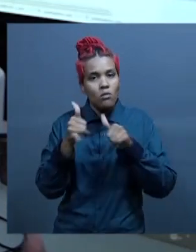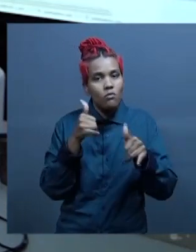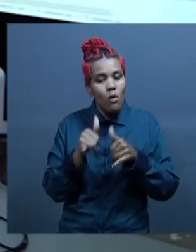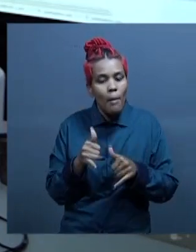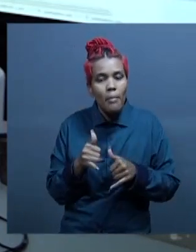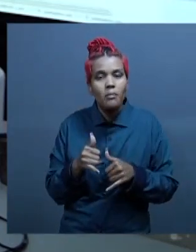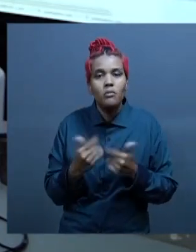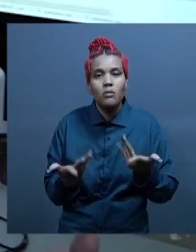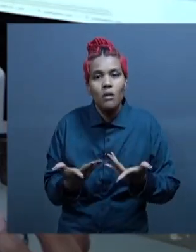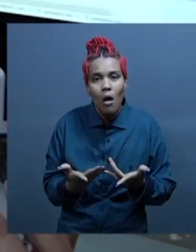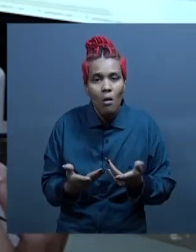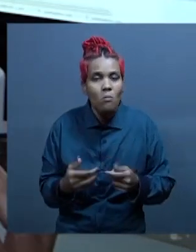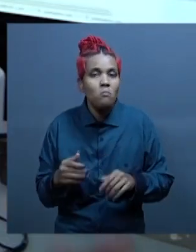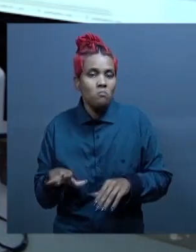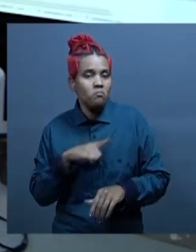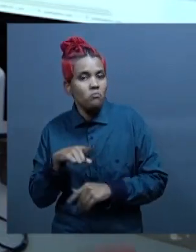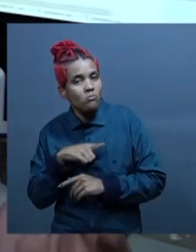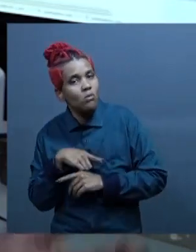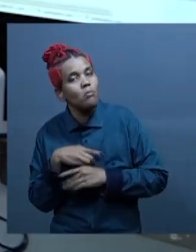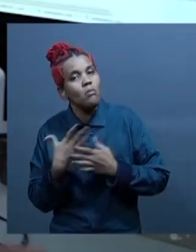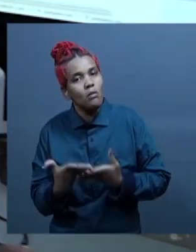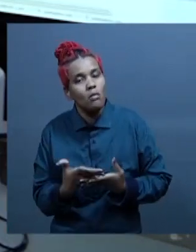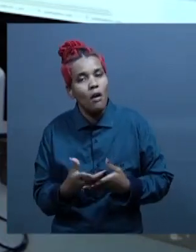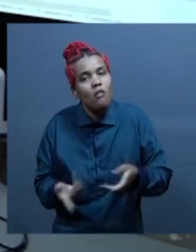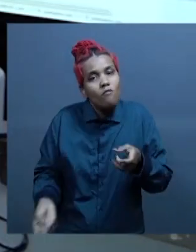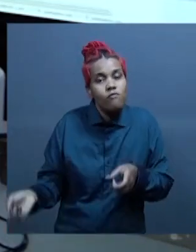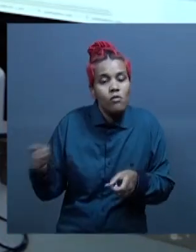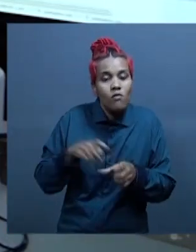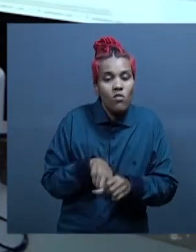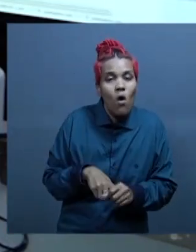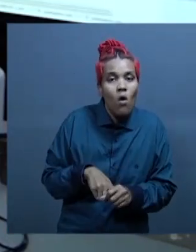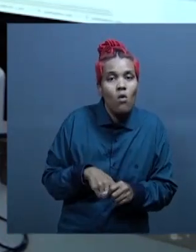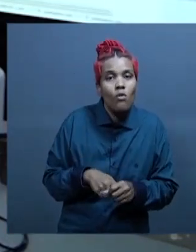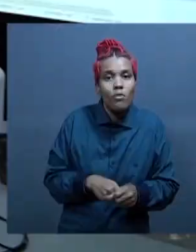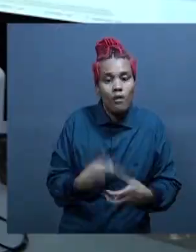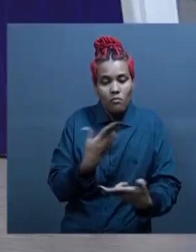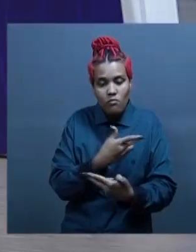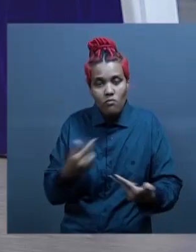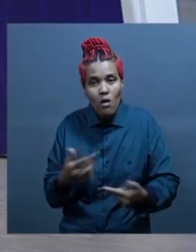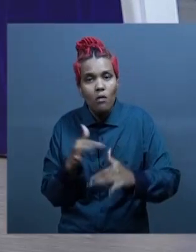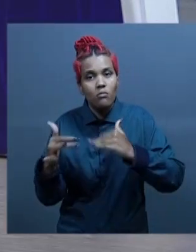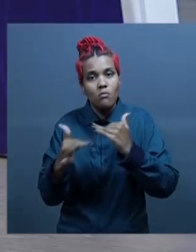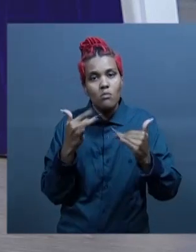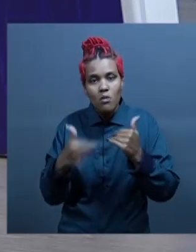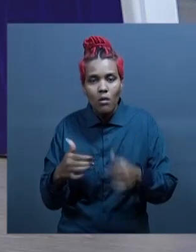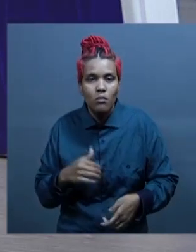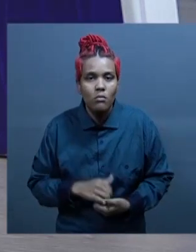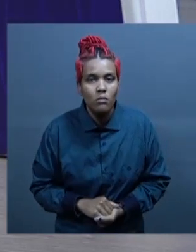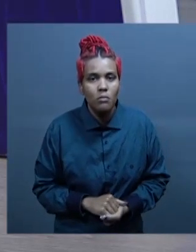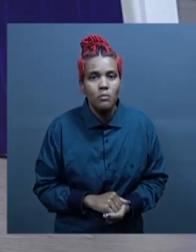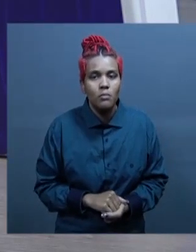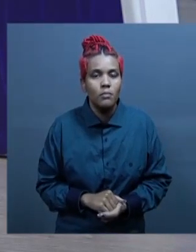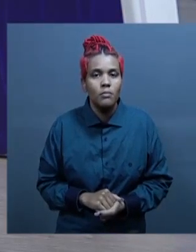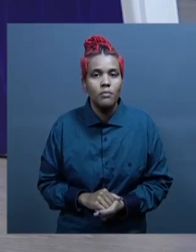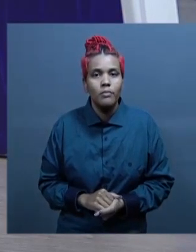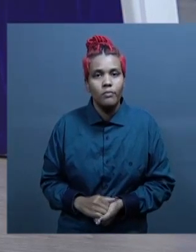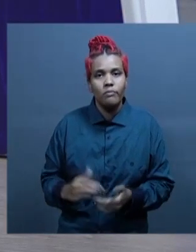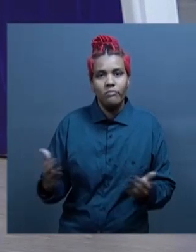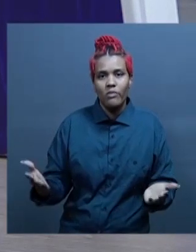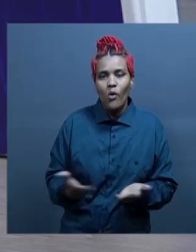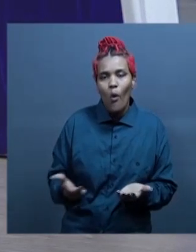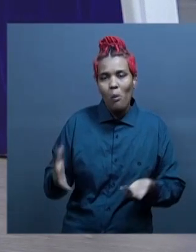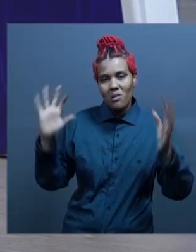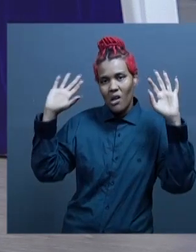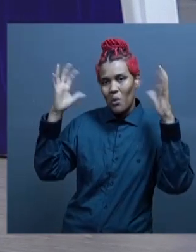que vem na verdade vamos tecer vão estar conectadas imputados também no meio digital e hoje é comemorado o dia